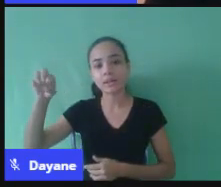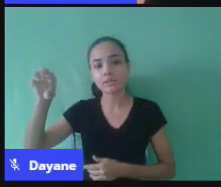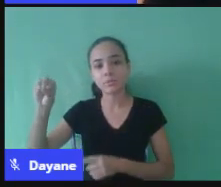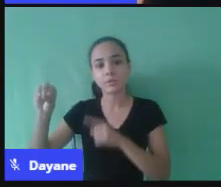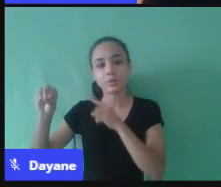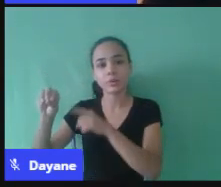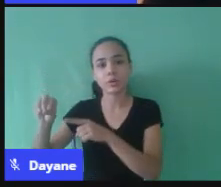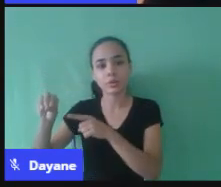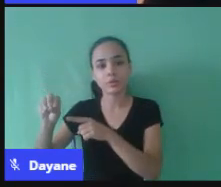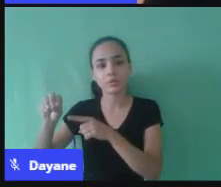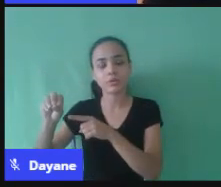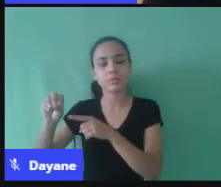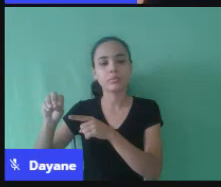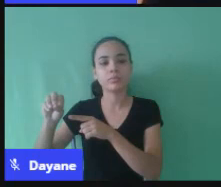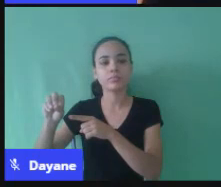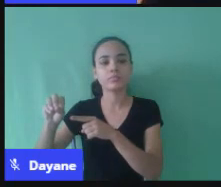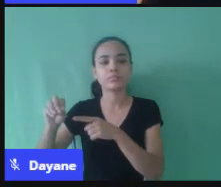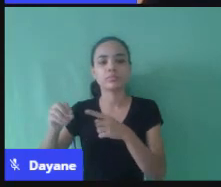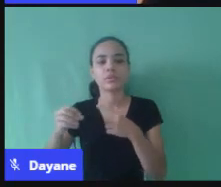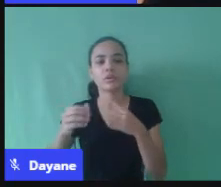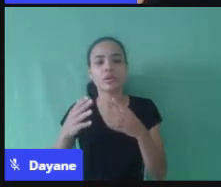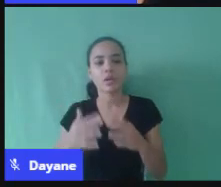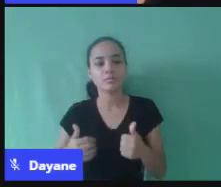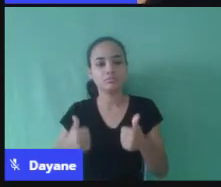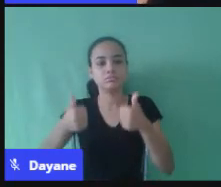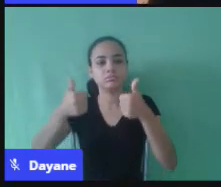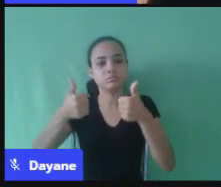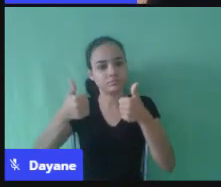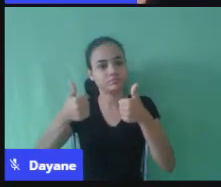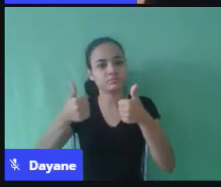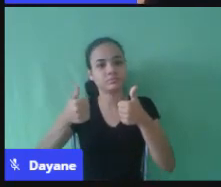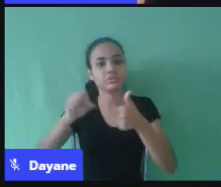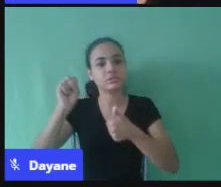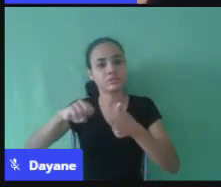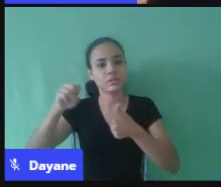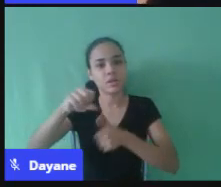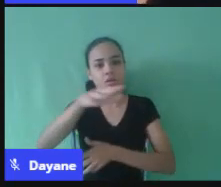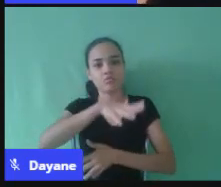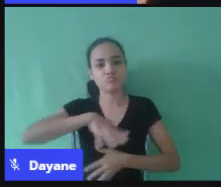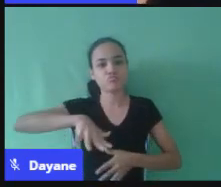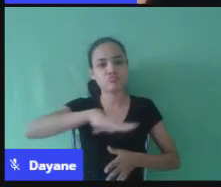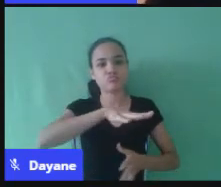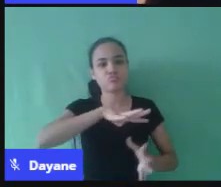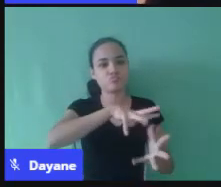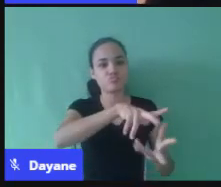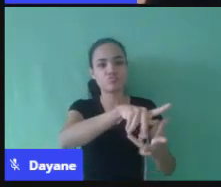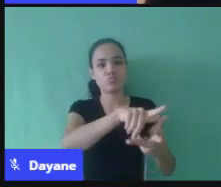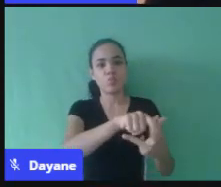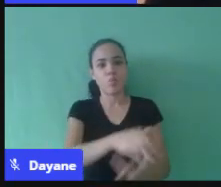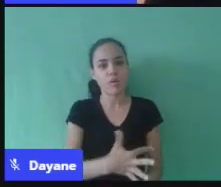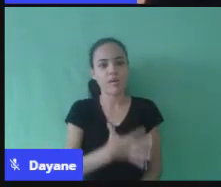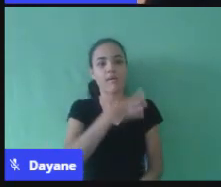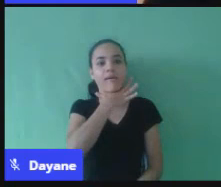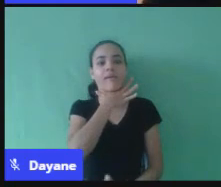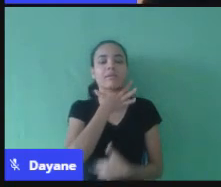se sobressair, nós também podemos aproveitar